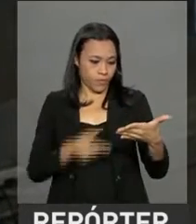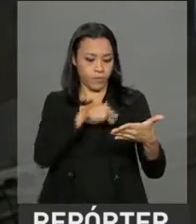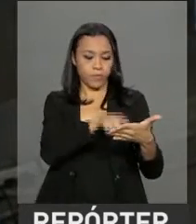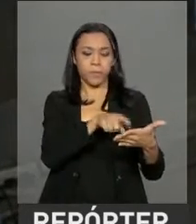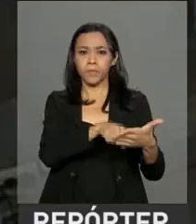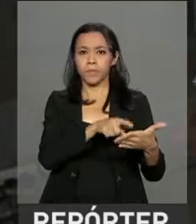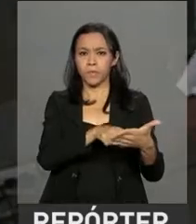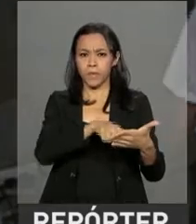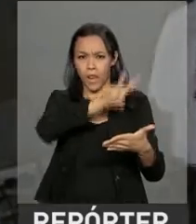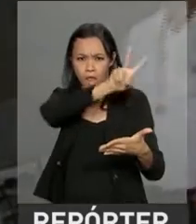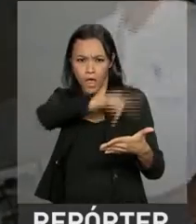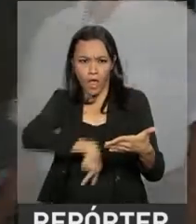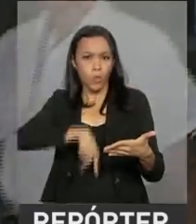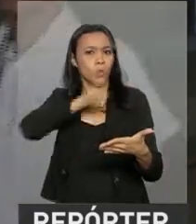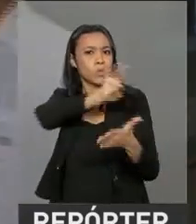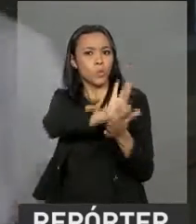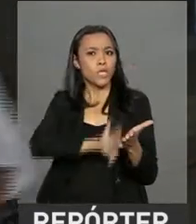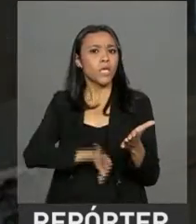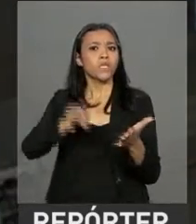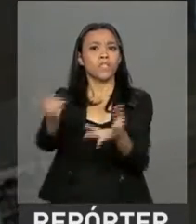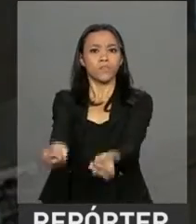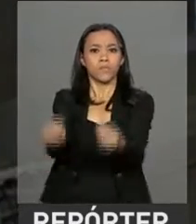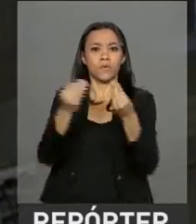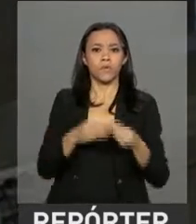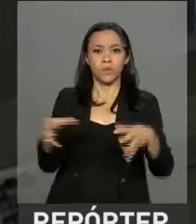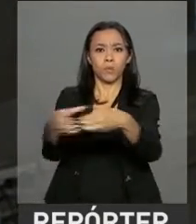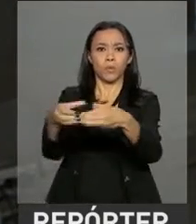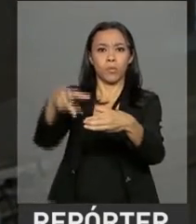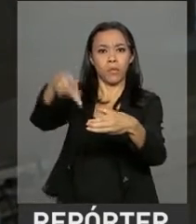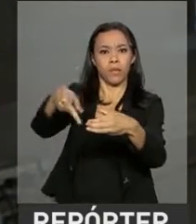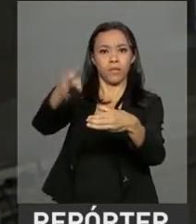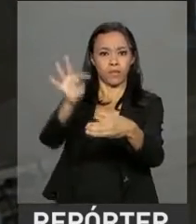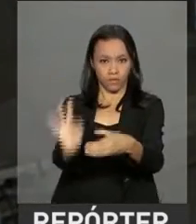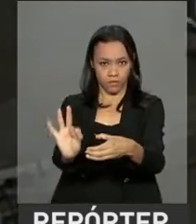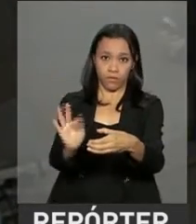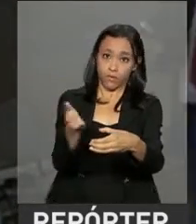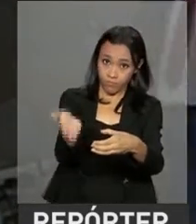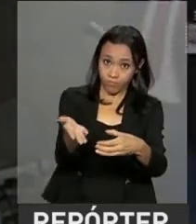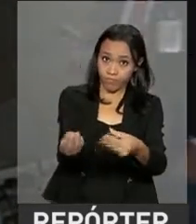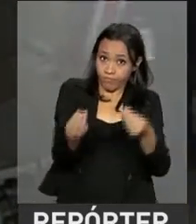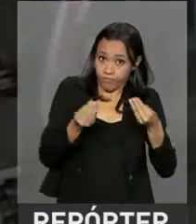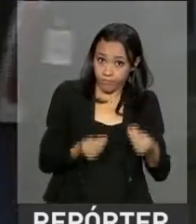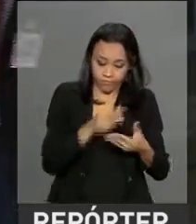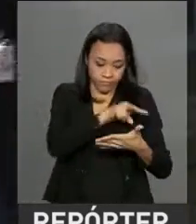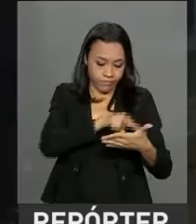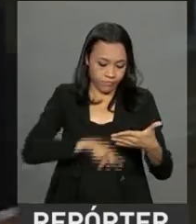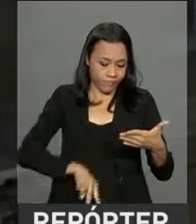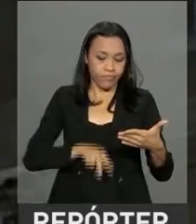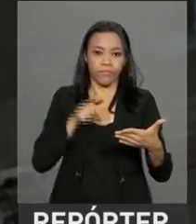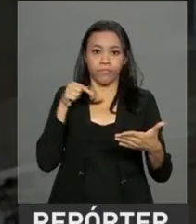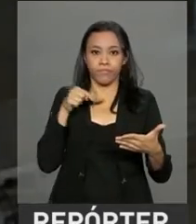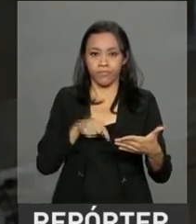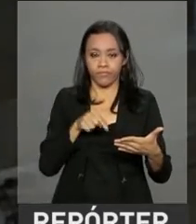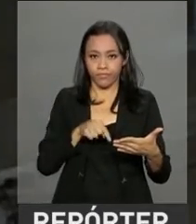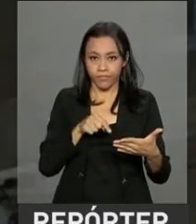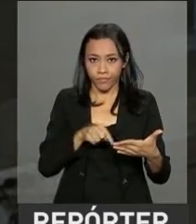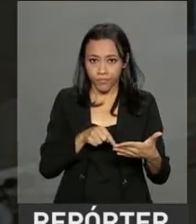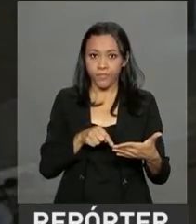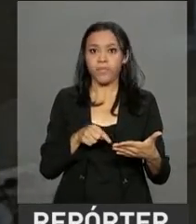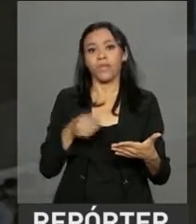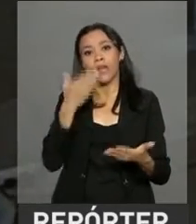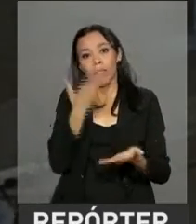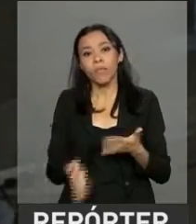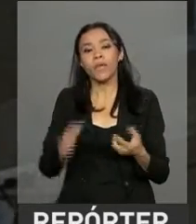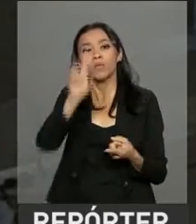dos Trabalhadores para que a votação da perda do mandato da presidente Dilma Rousseff e a perda dos